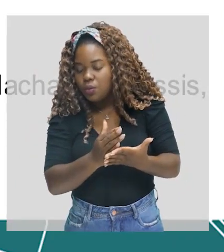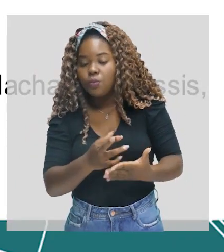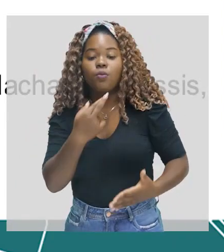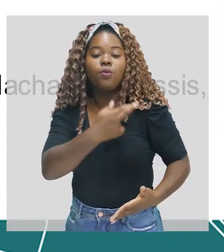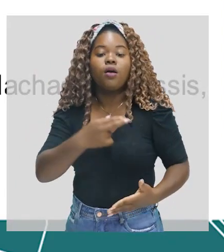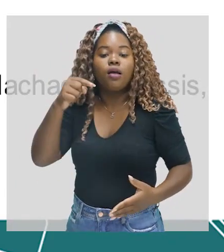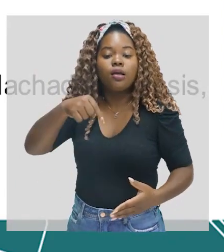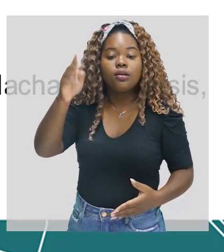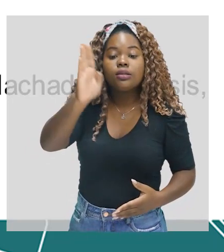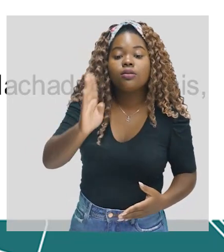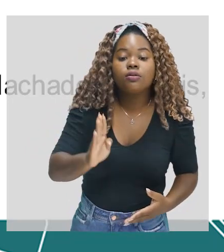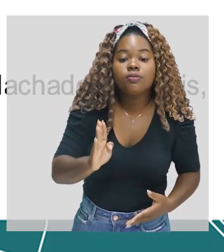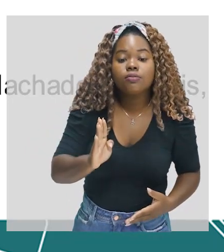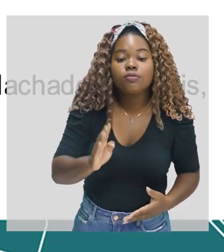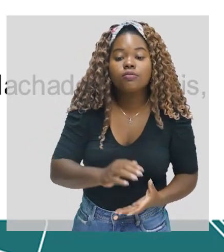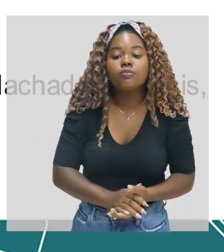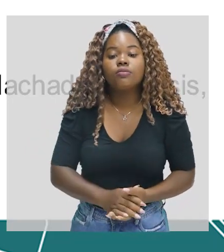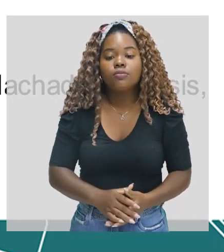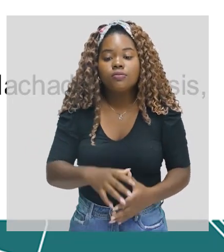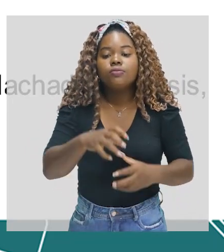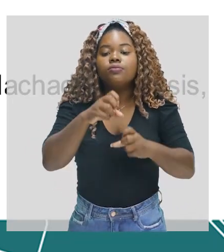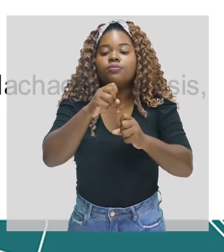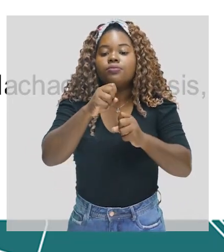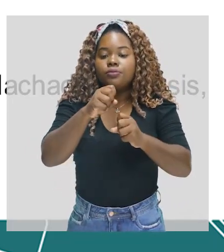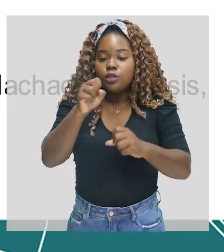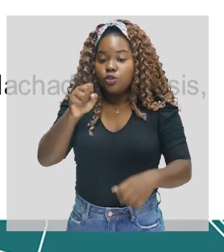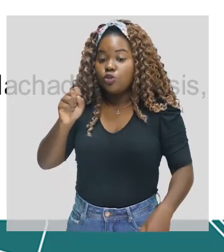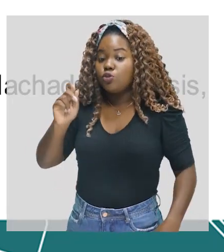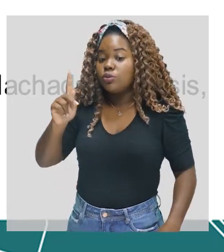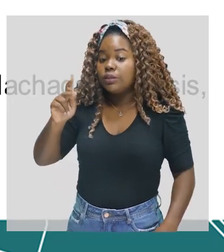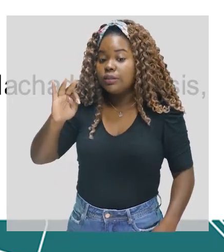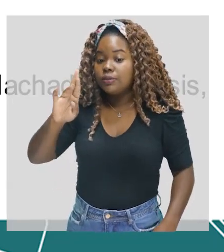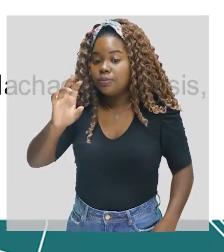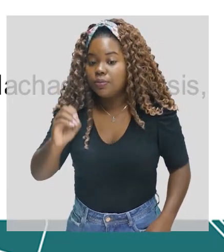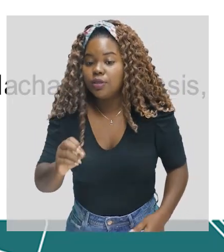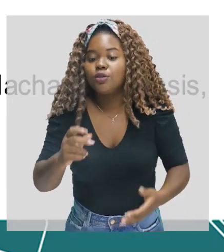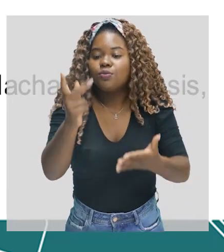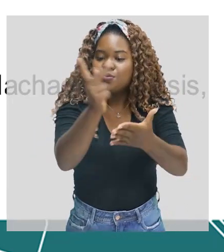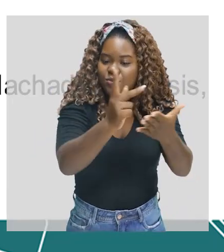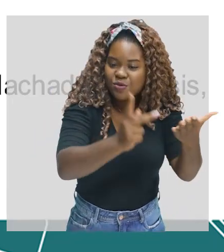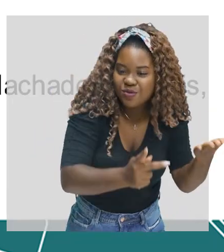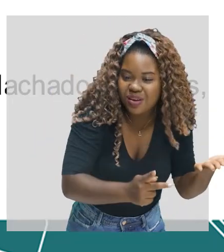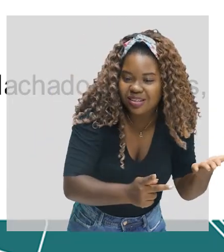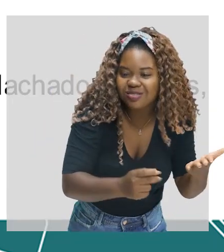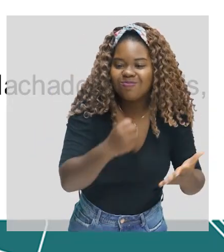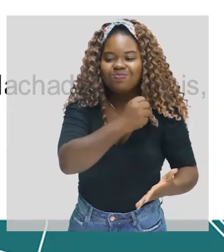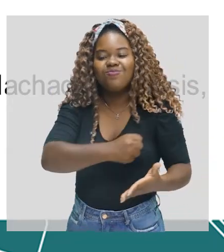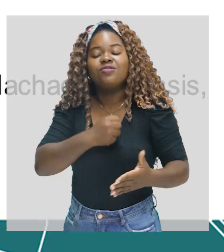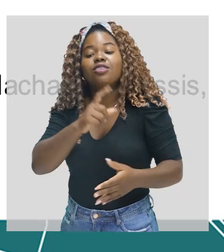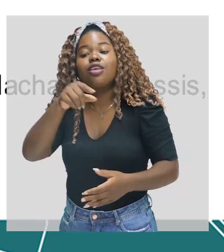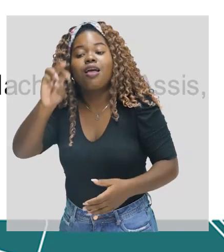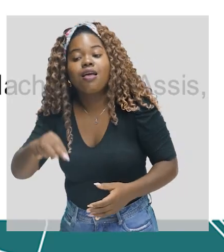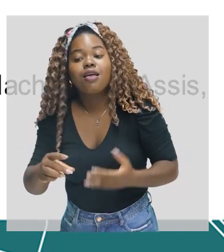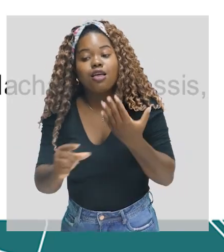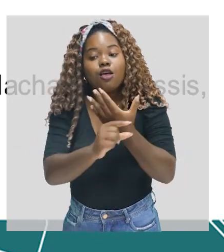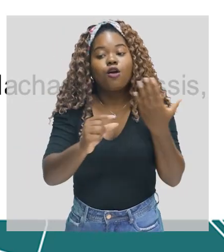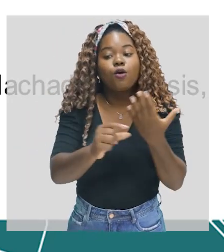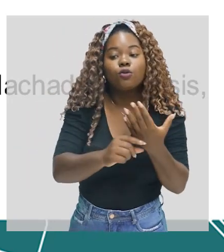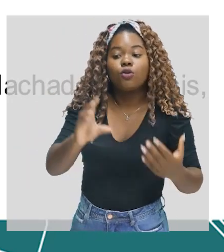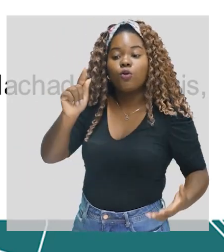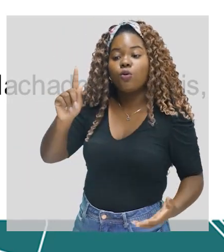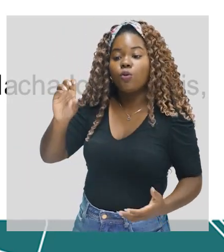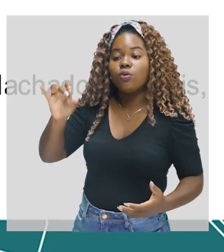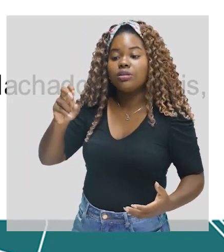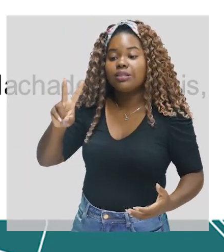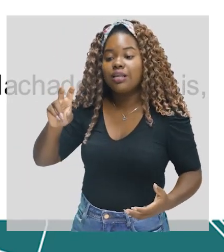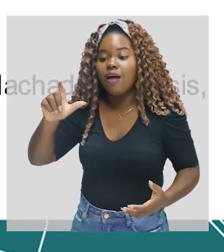aí. Suspiros poéticos e saudades. De quem? Gonçalves de Magalhães. Então tem dois Gonçalves aí para